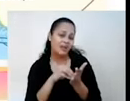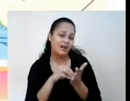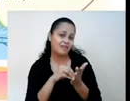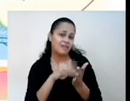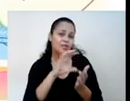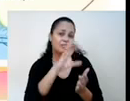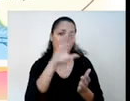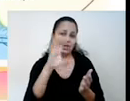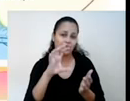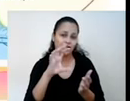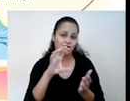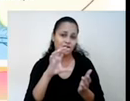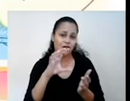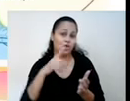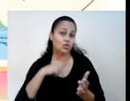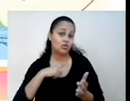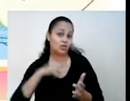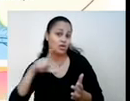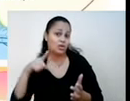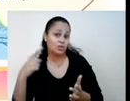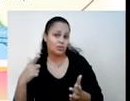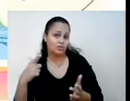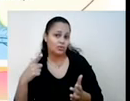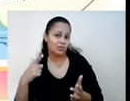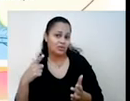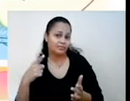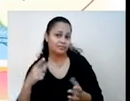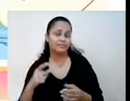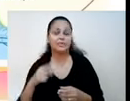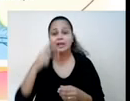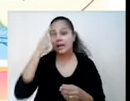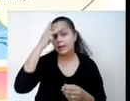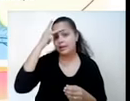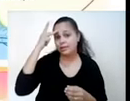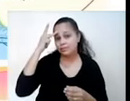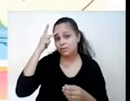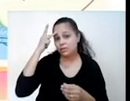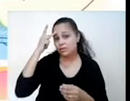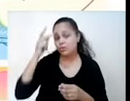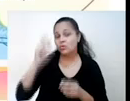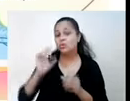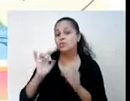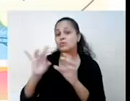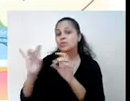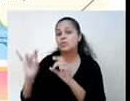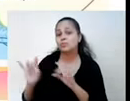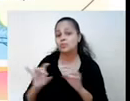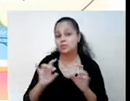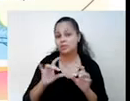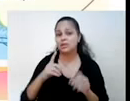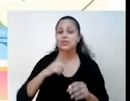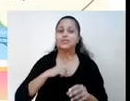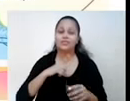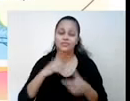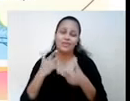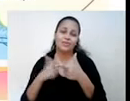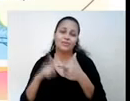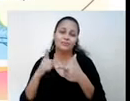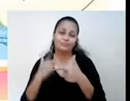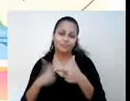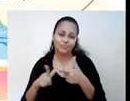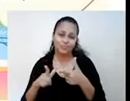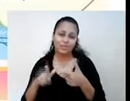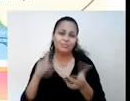era trazido de outra. Os comerciantes do norte, que estavam mais distantes das cidades italianas, tiveram seus